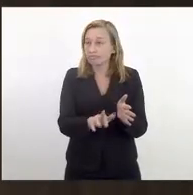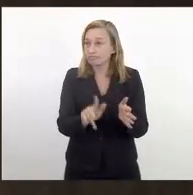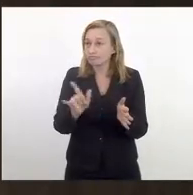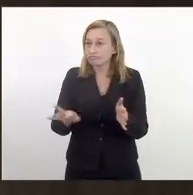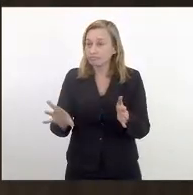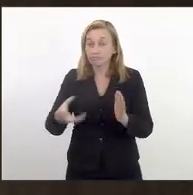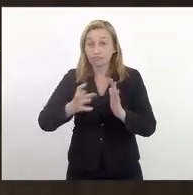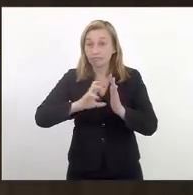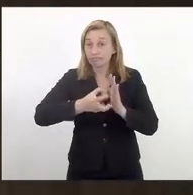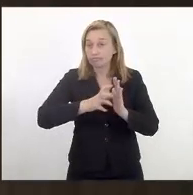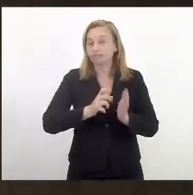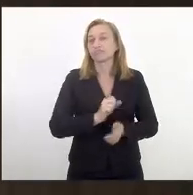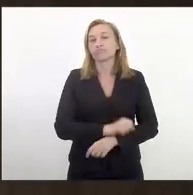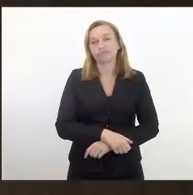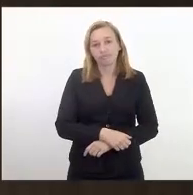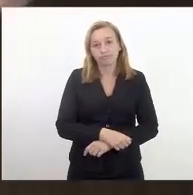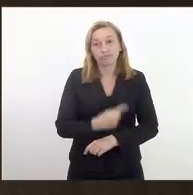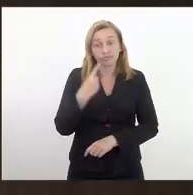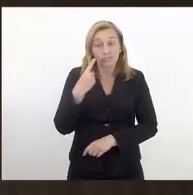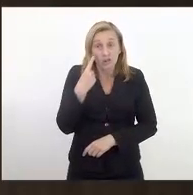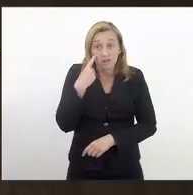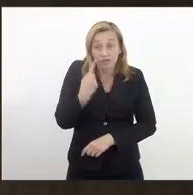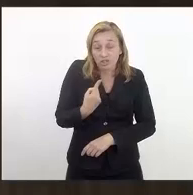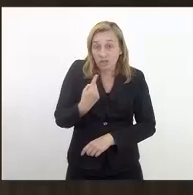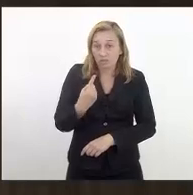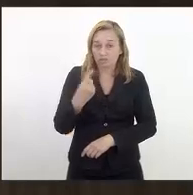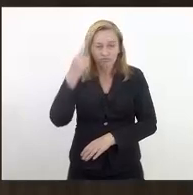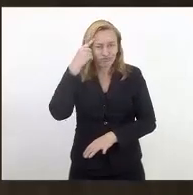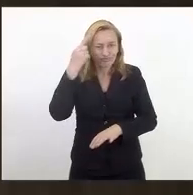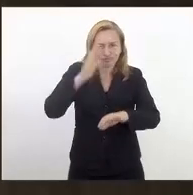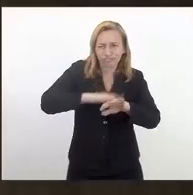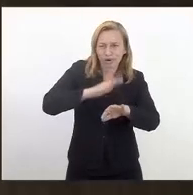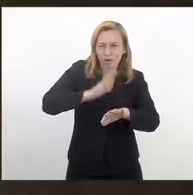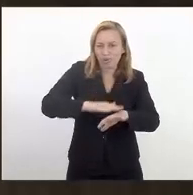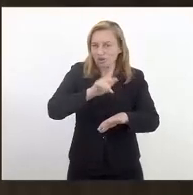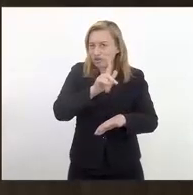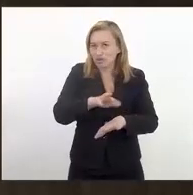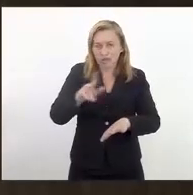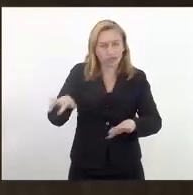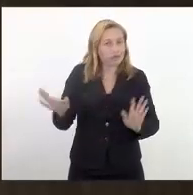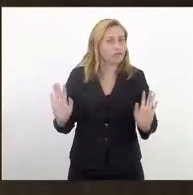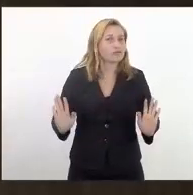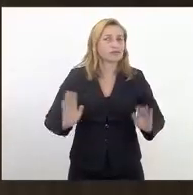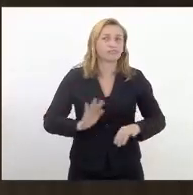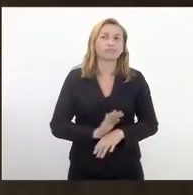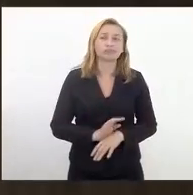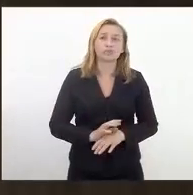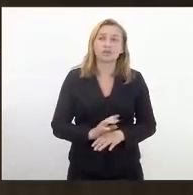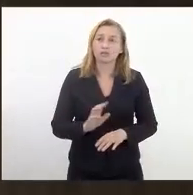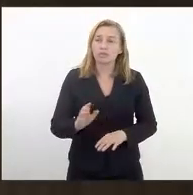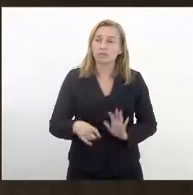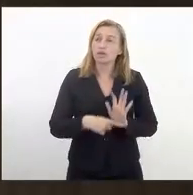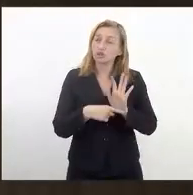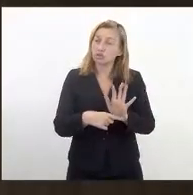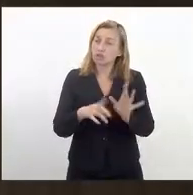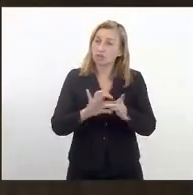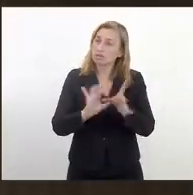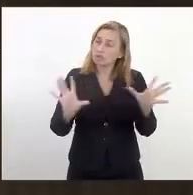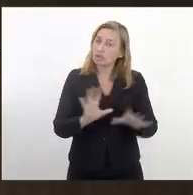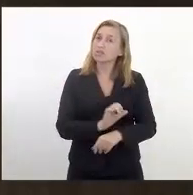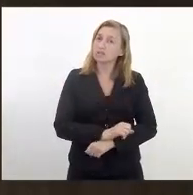bancadas que inclusive no ponto de vista doutrinário e teológico vivem a títulos aqui para o bem da da operação inclusive